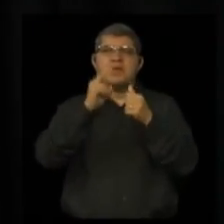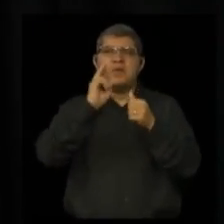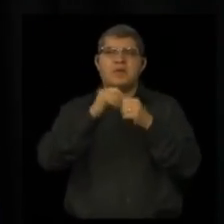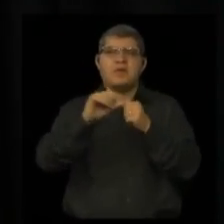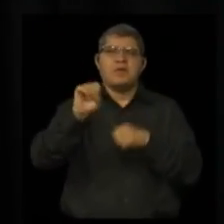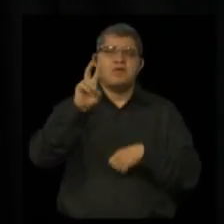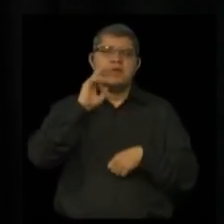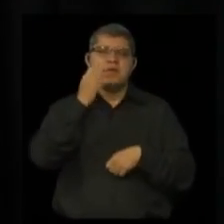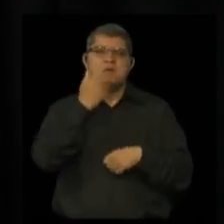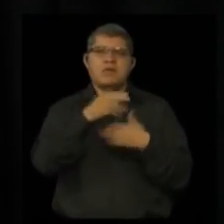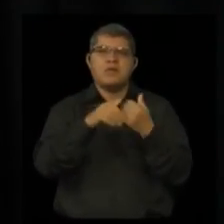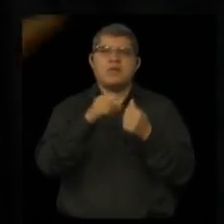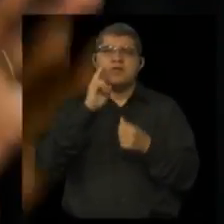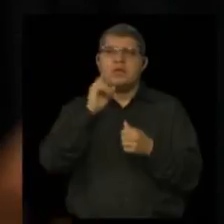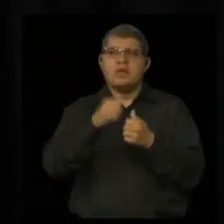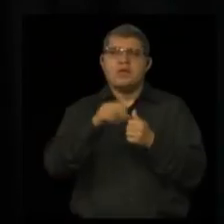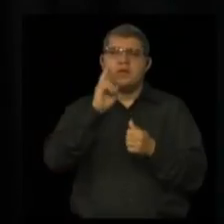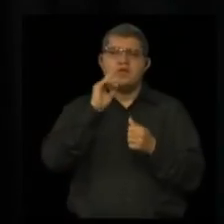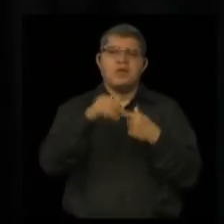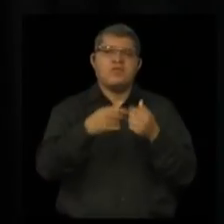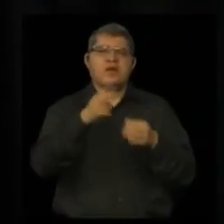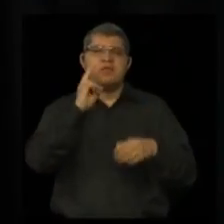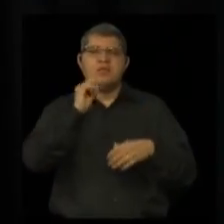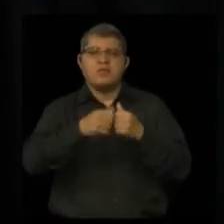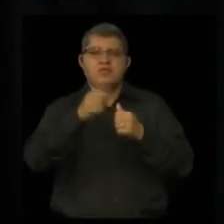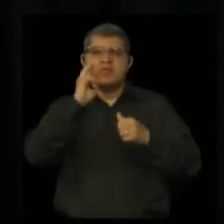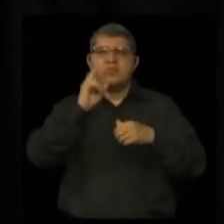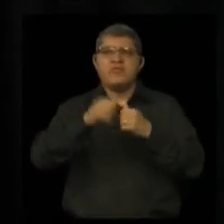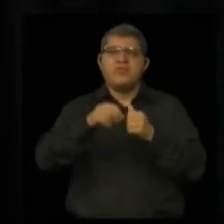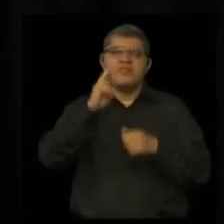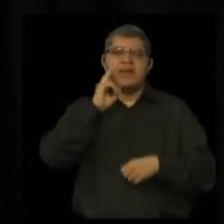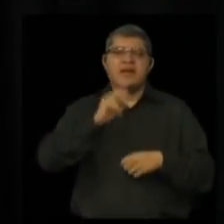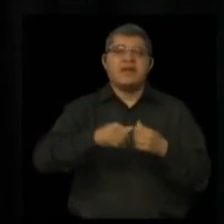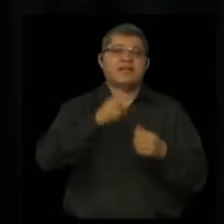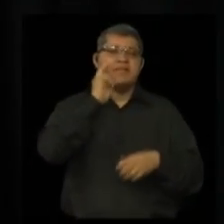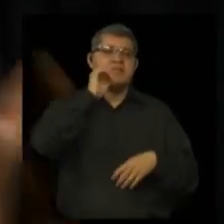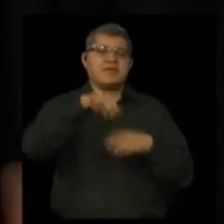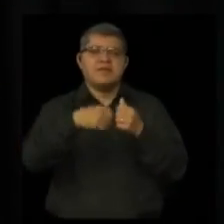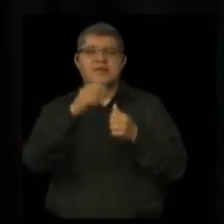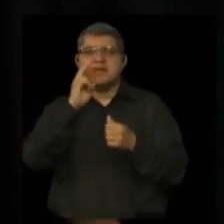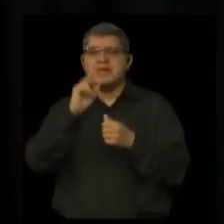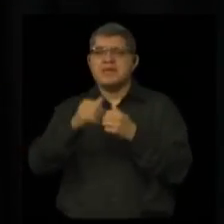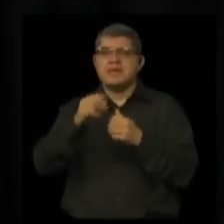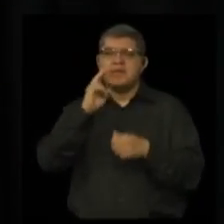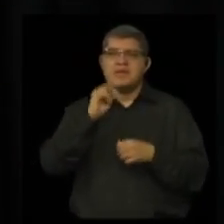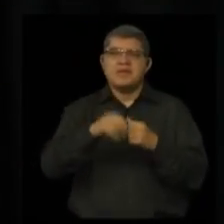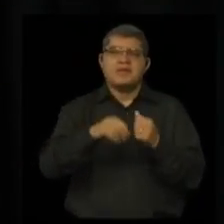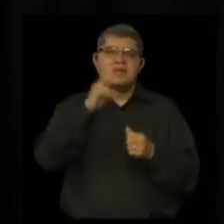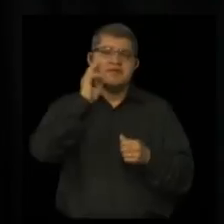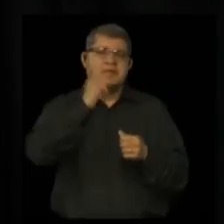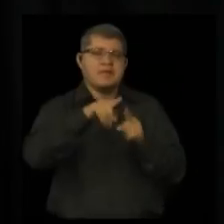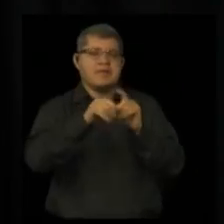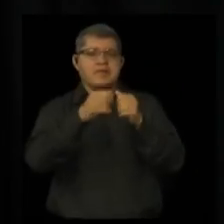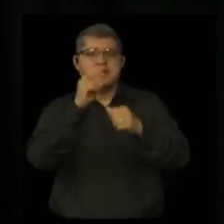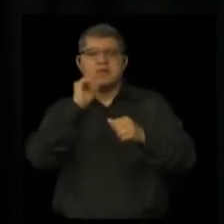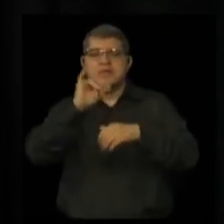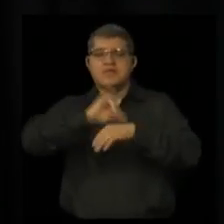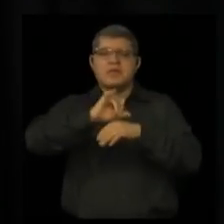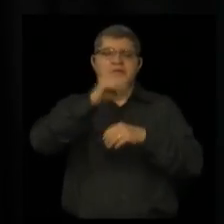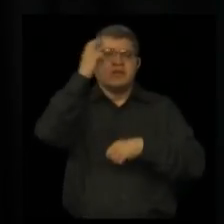solo lindo. A gente vai estar viajando pelo Brasil com esse espetáculo. E montando um novo show, a gente está inaugurando o